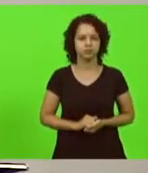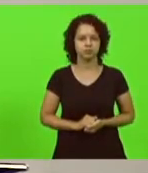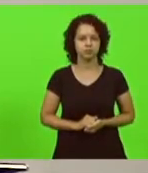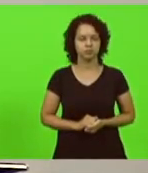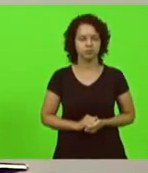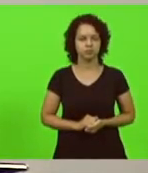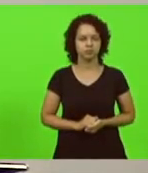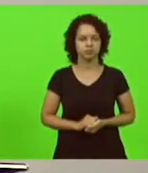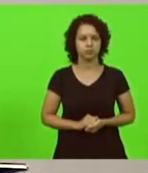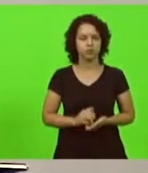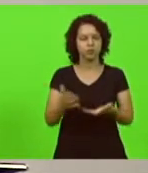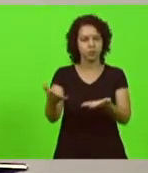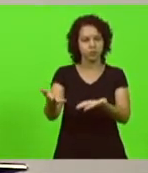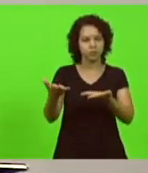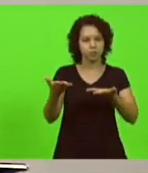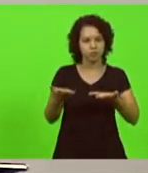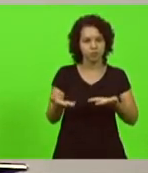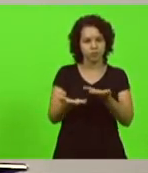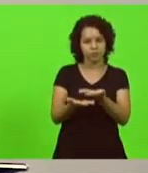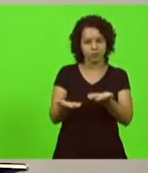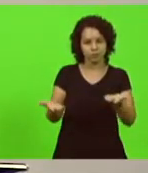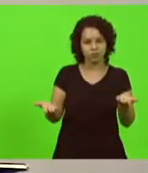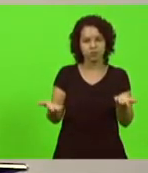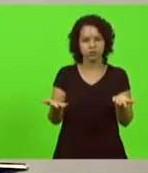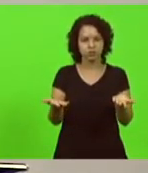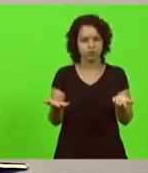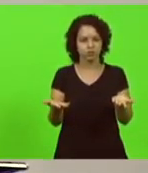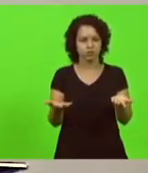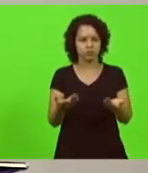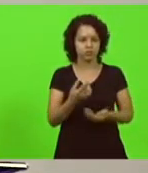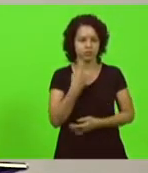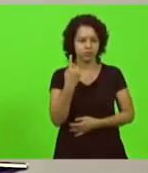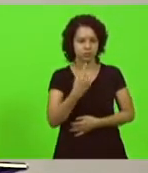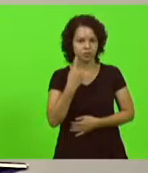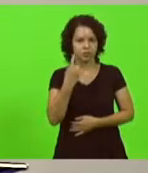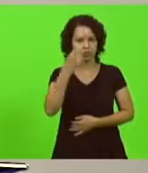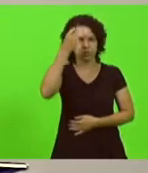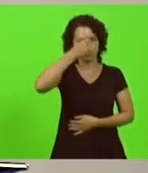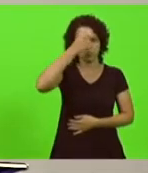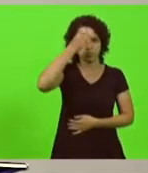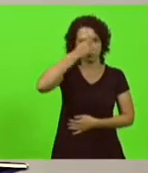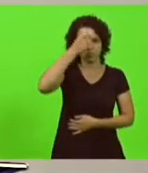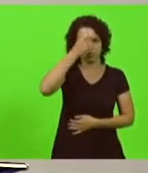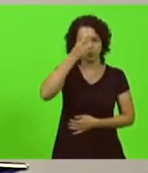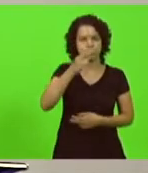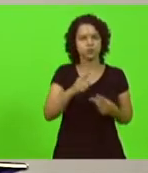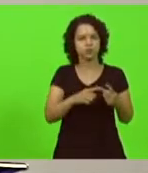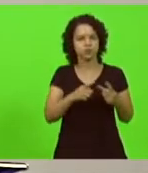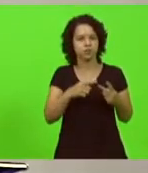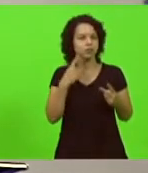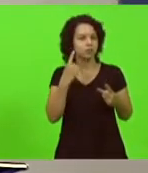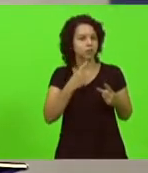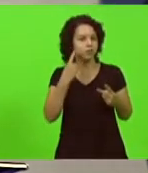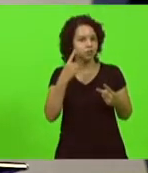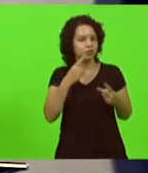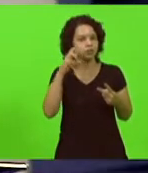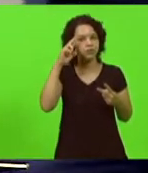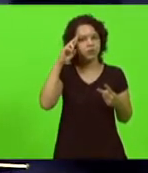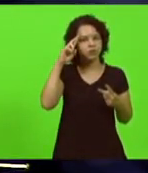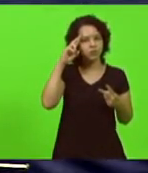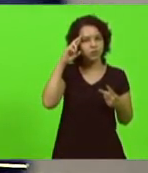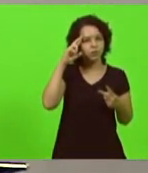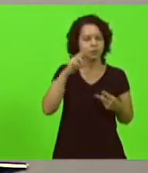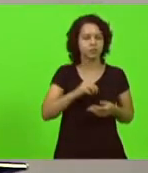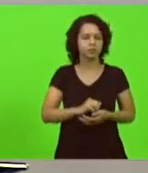Convido os senhores deputados Maurício Scudillac e o deputado Ricardo Alba